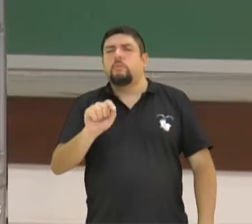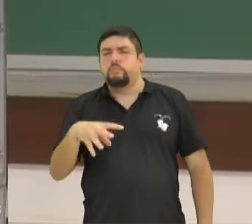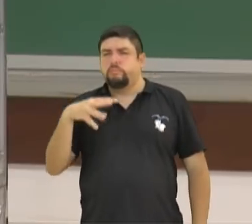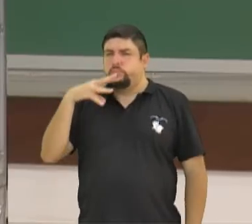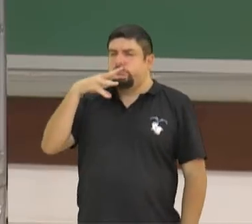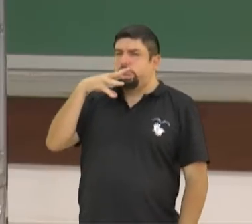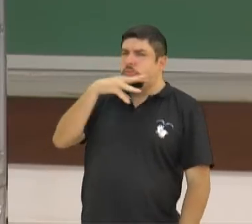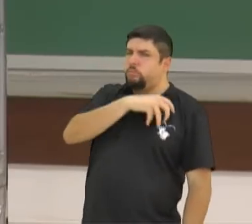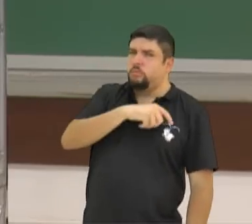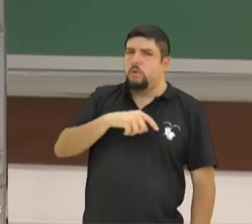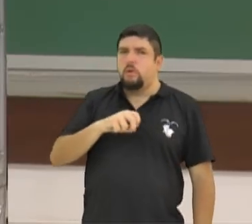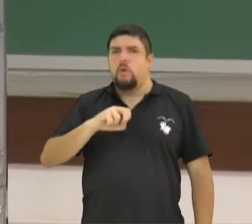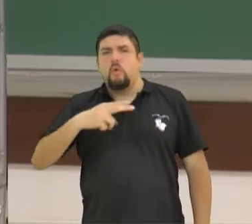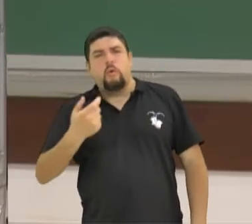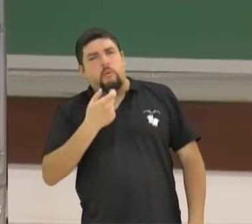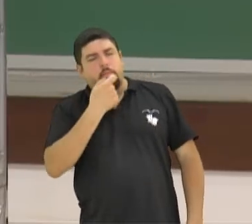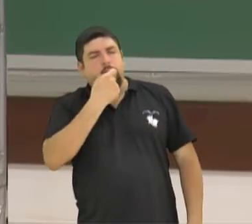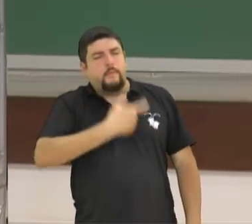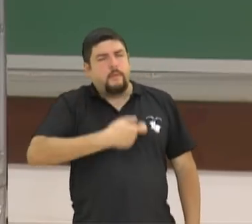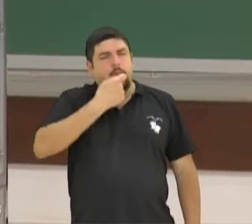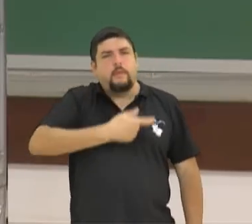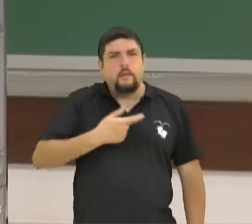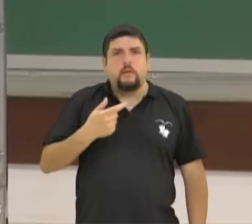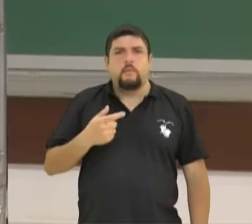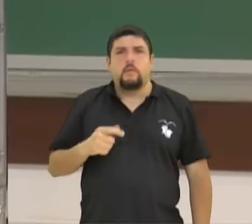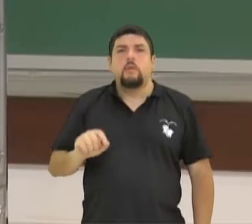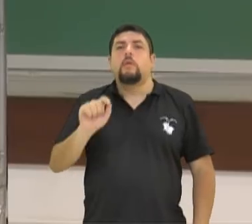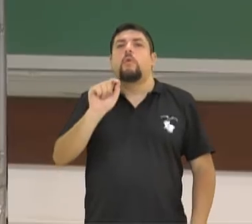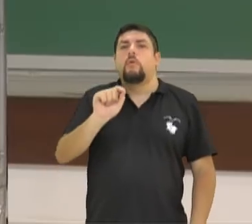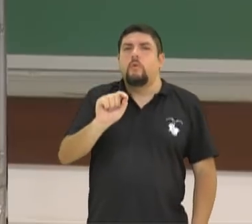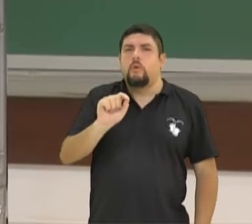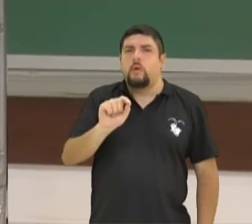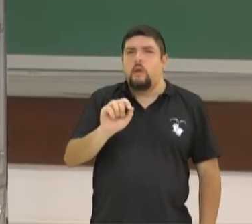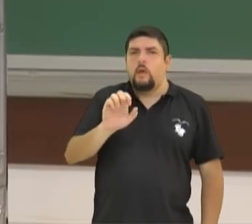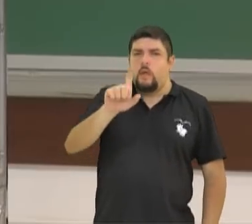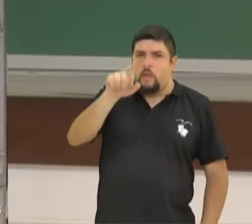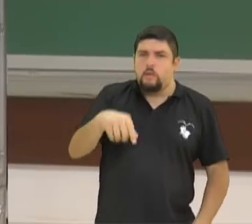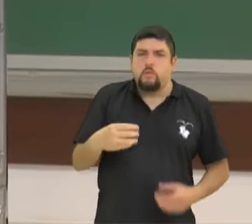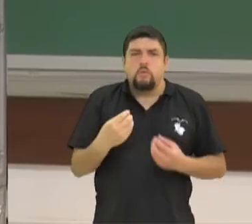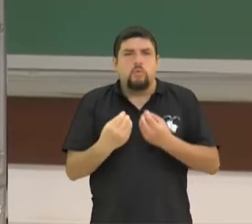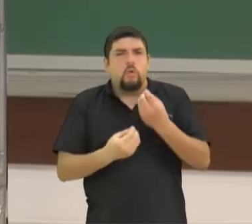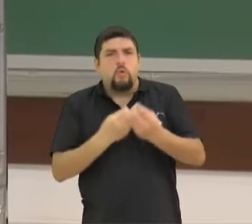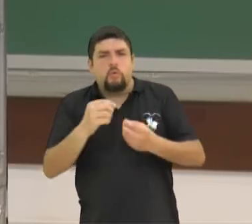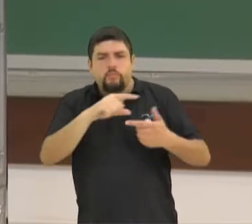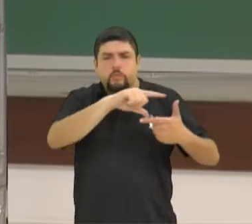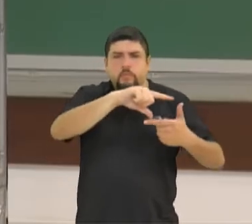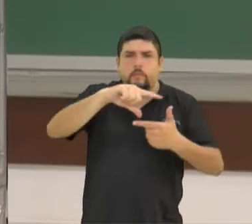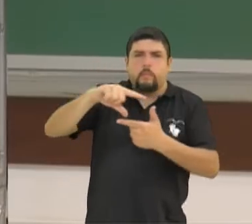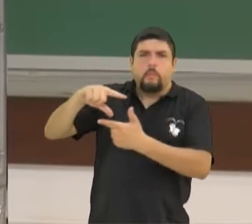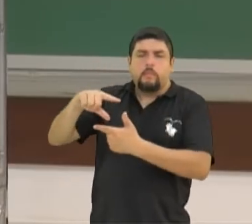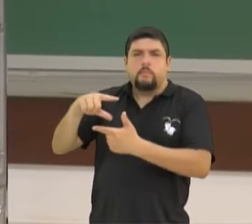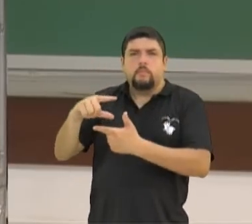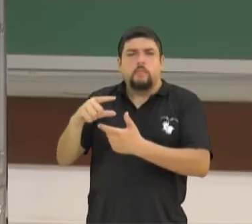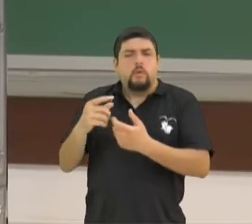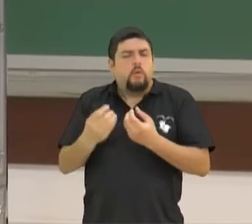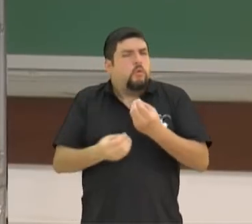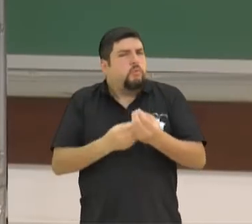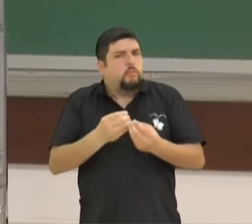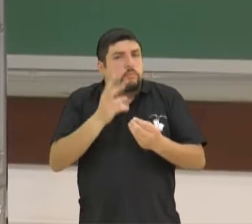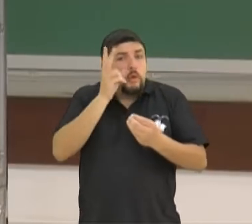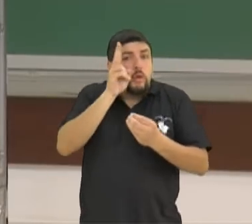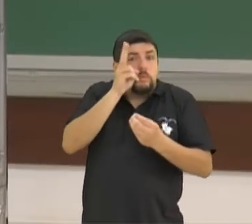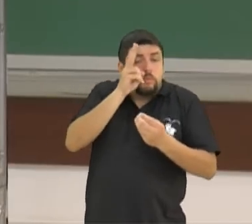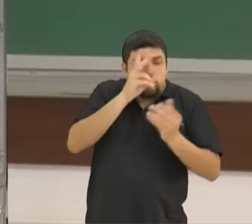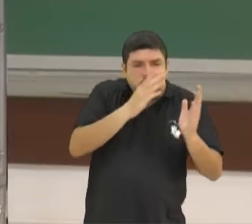em textos variados, A gente vai retomar a questão dos elementos composicionais das tirinhas, Dentre elas,